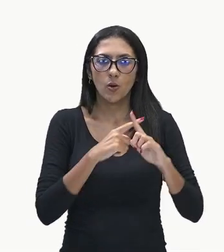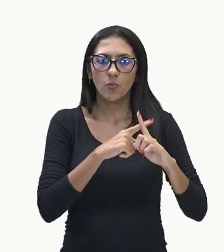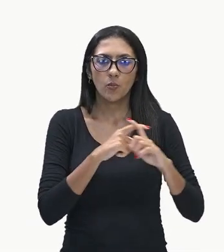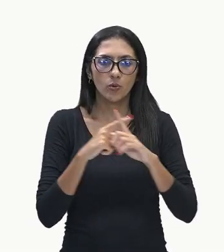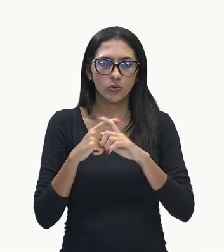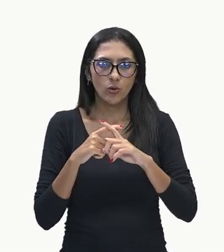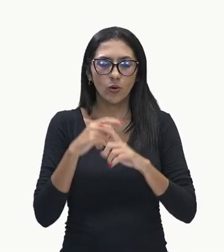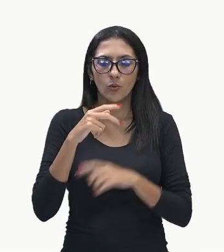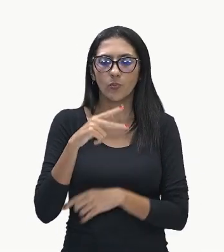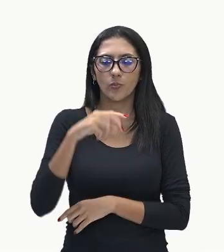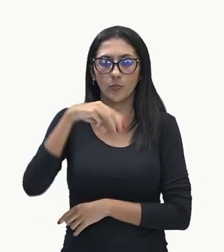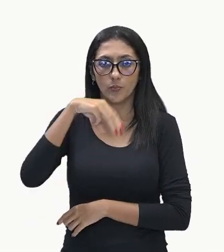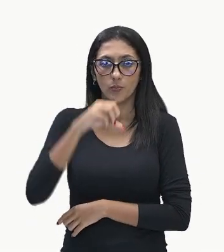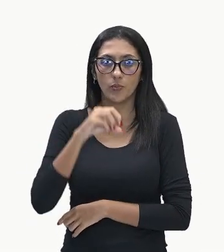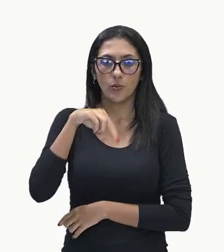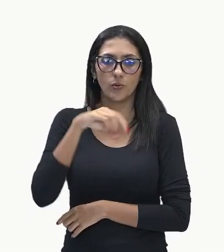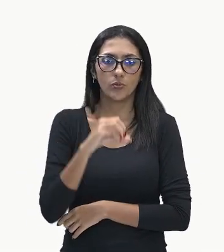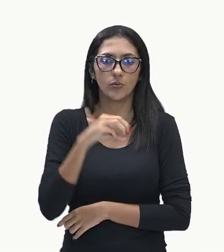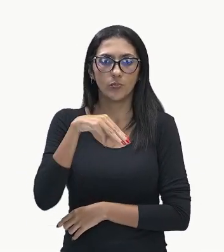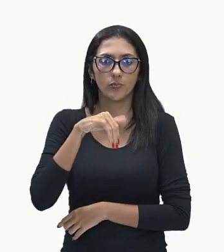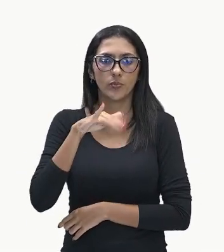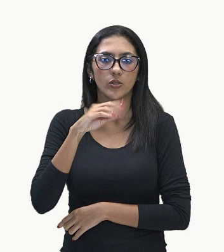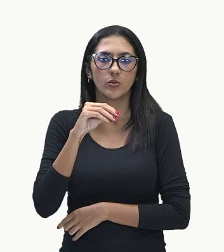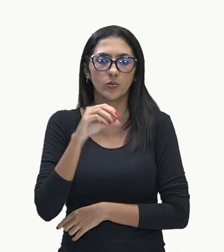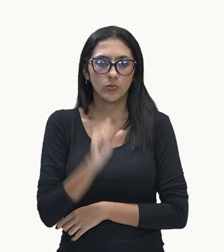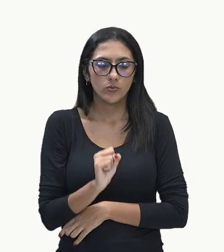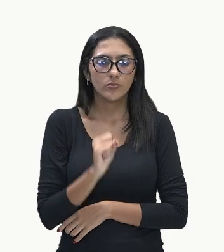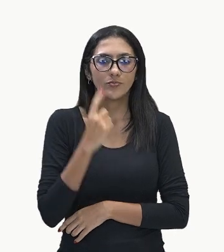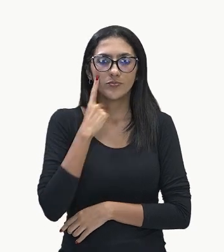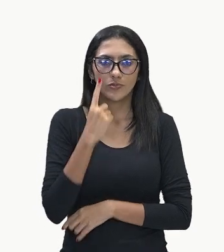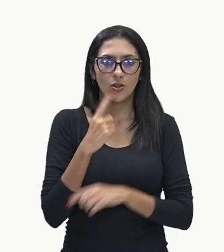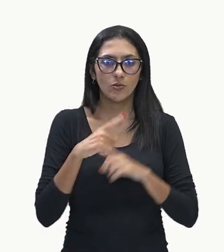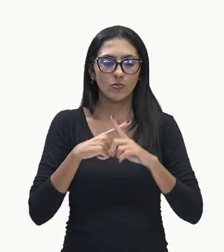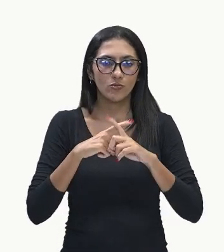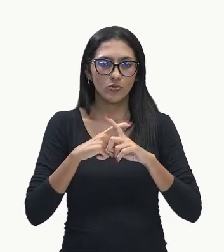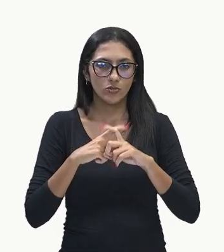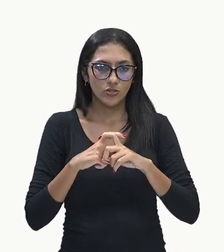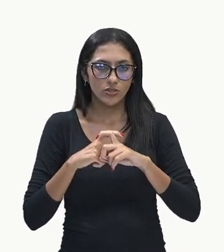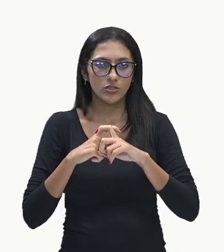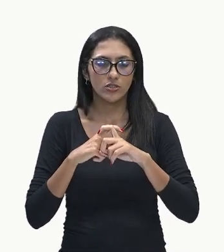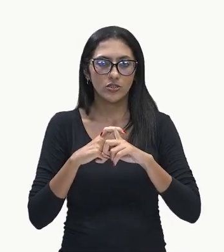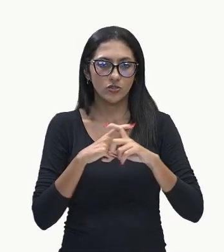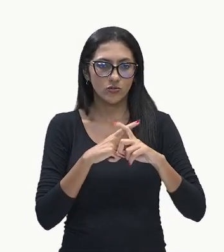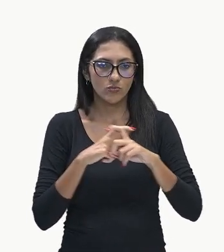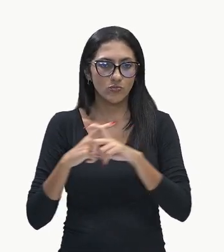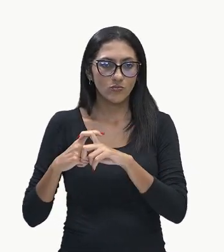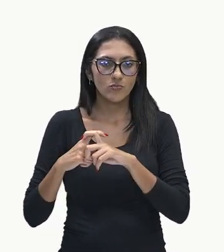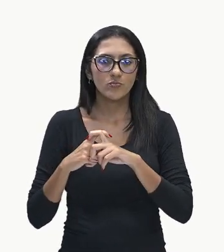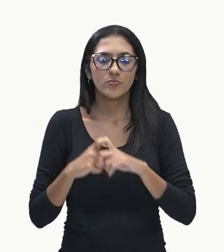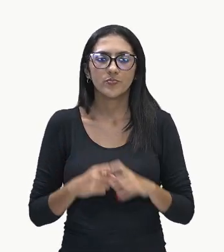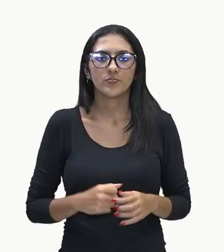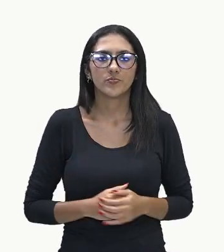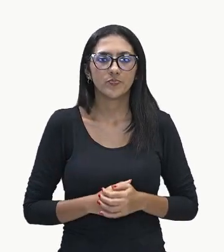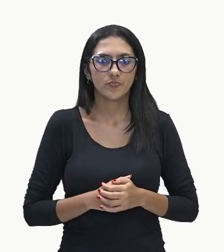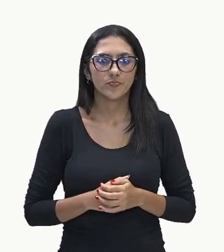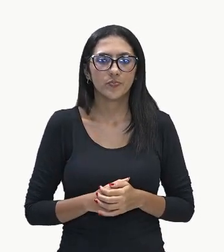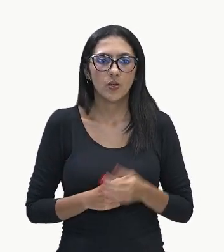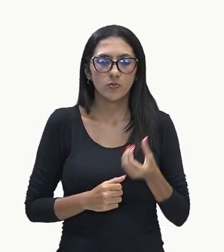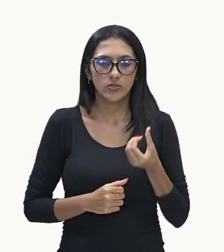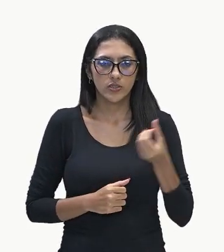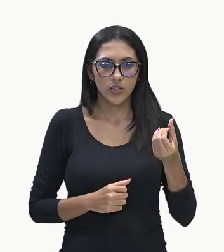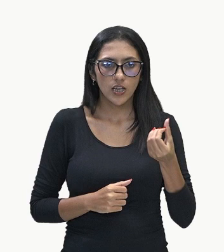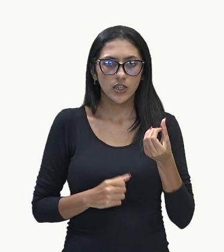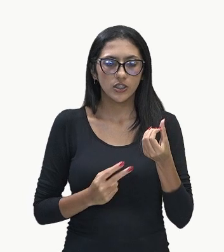tenho que fazer? Eu vou repetir aqui, eu vou conservar a parte literal e vou estar trabalhando aqui com os números, com